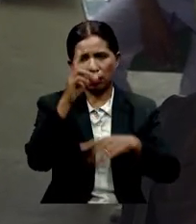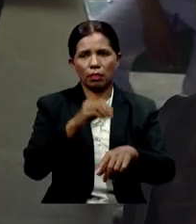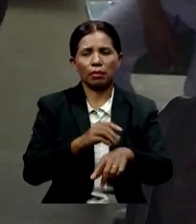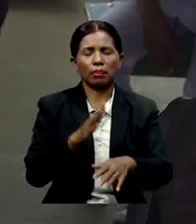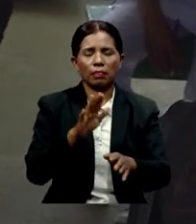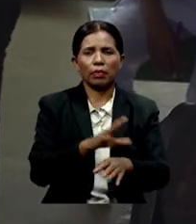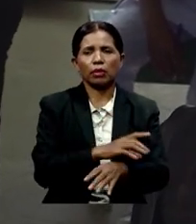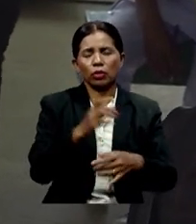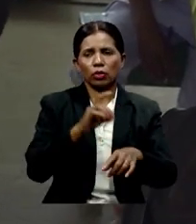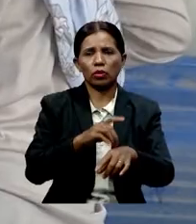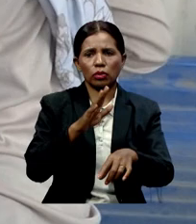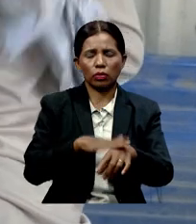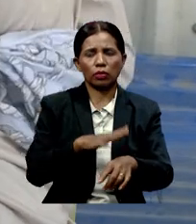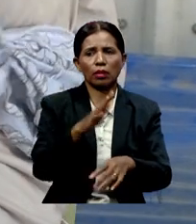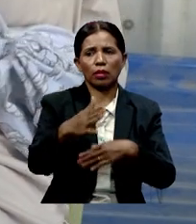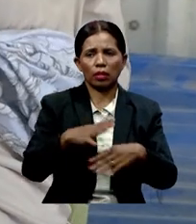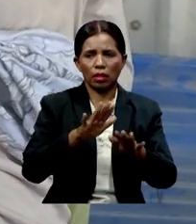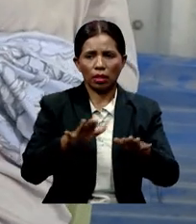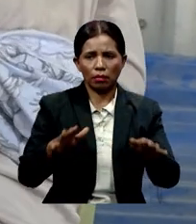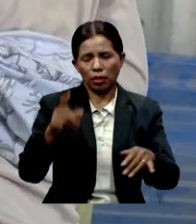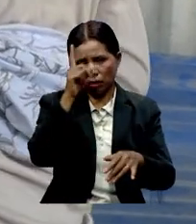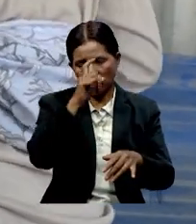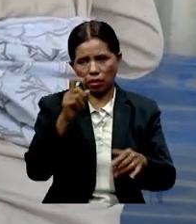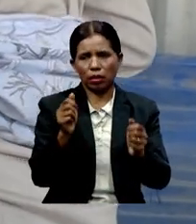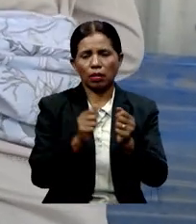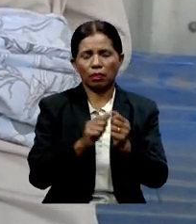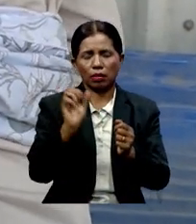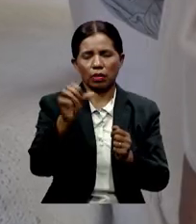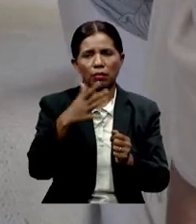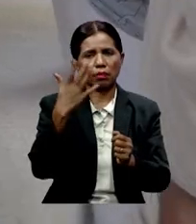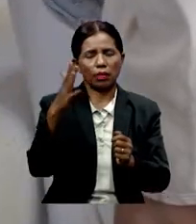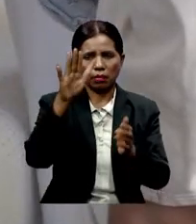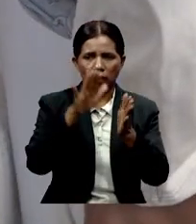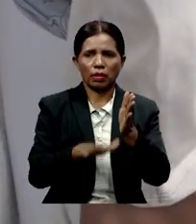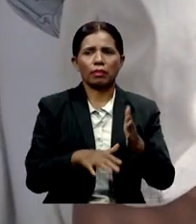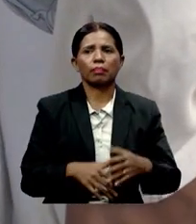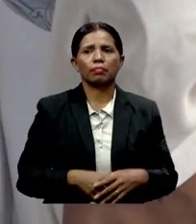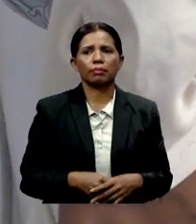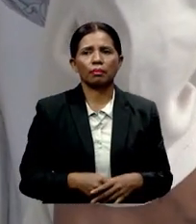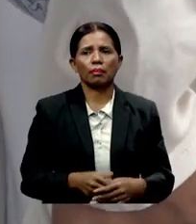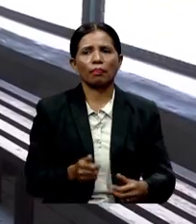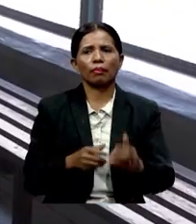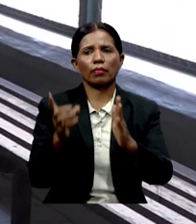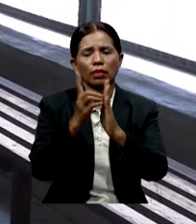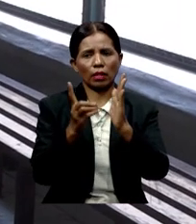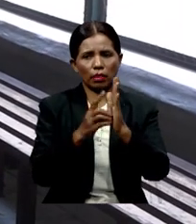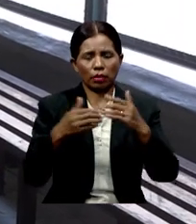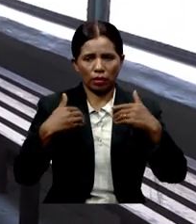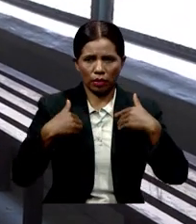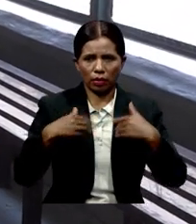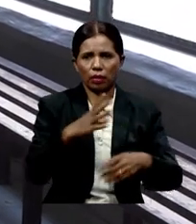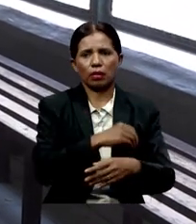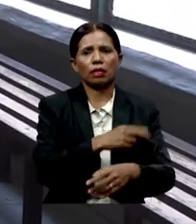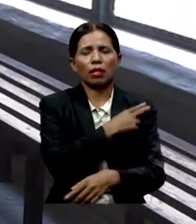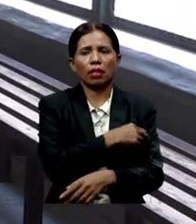tolunulu, usi número ne, maioria labari coidade sanulu resin lima maikraik. Tuir dados ne be iha, dadaung ne estoka